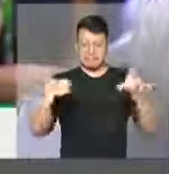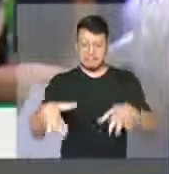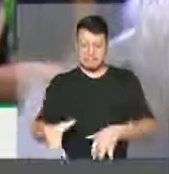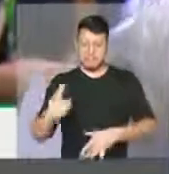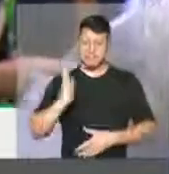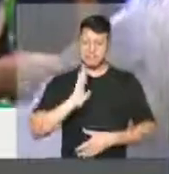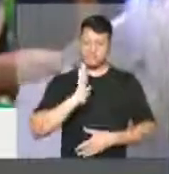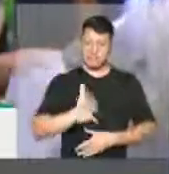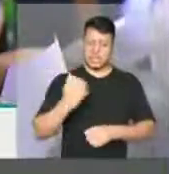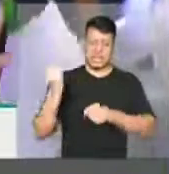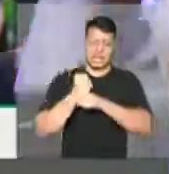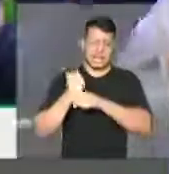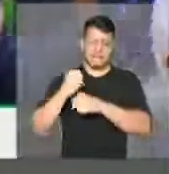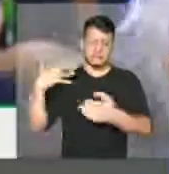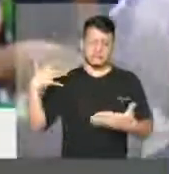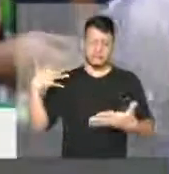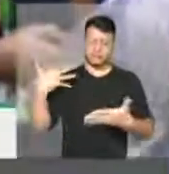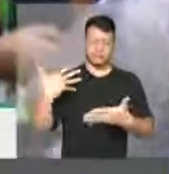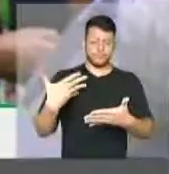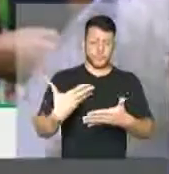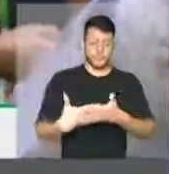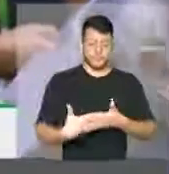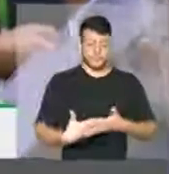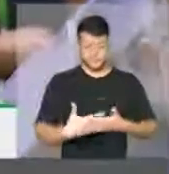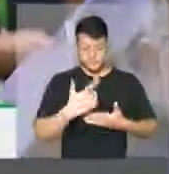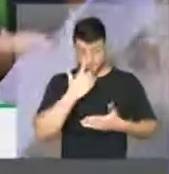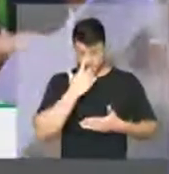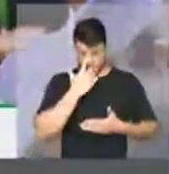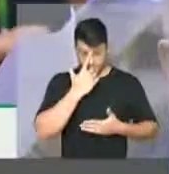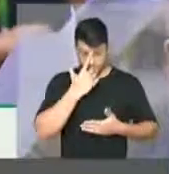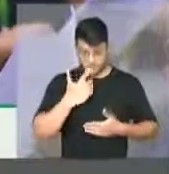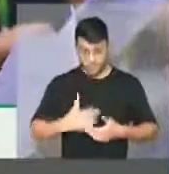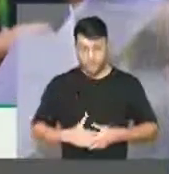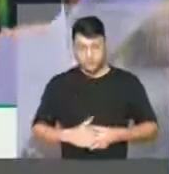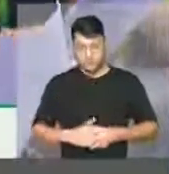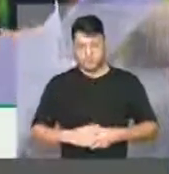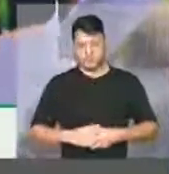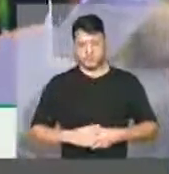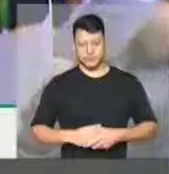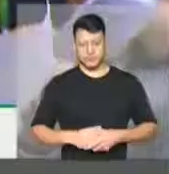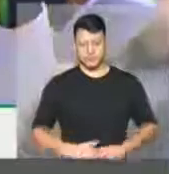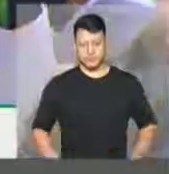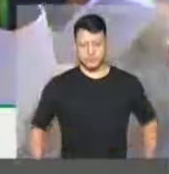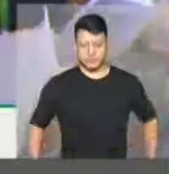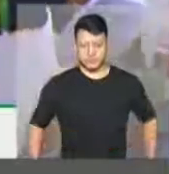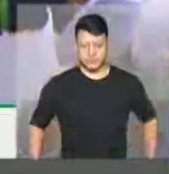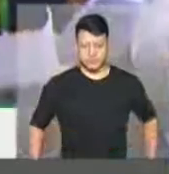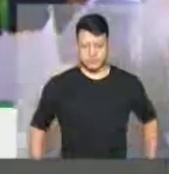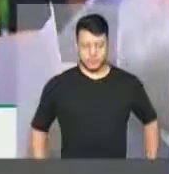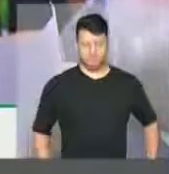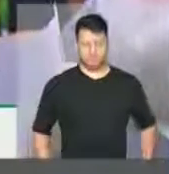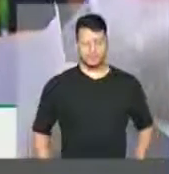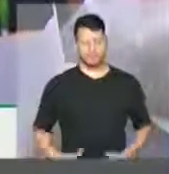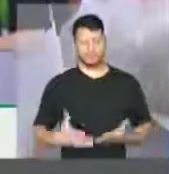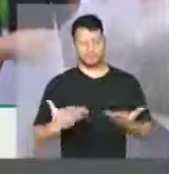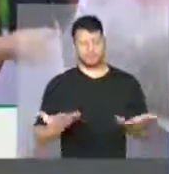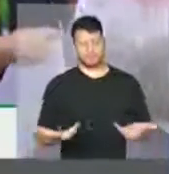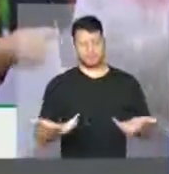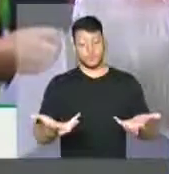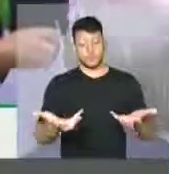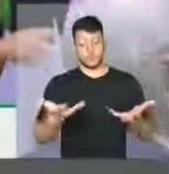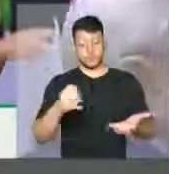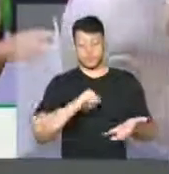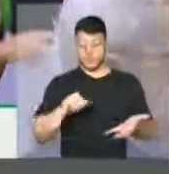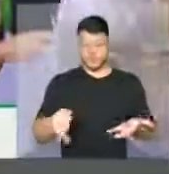anos já de dois prefeitos, um está preso, outro ainda não. Eu queria parabenizar o